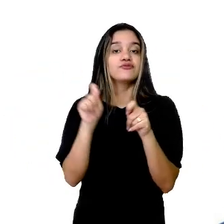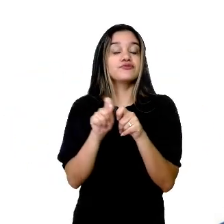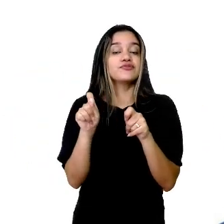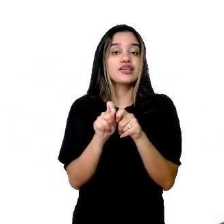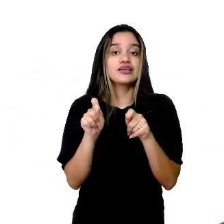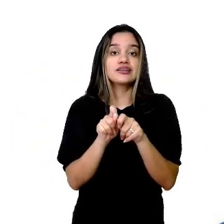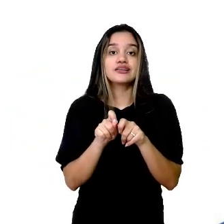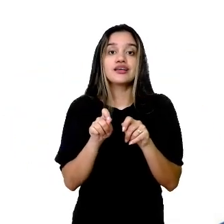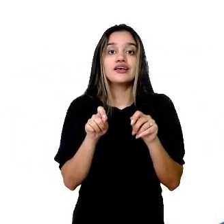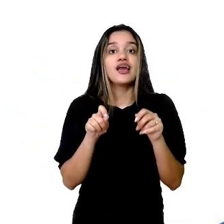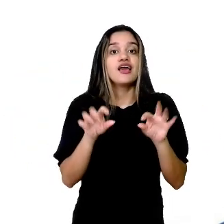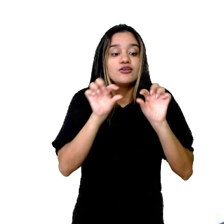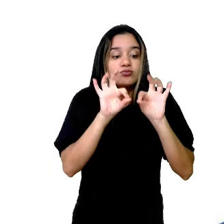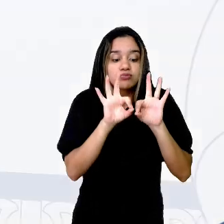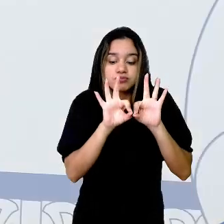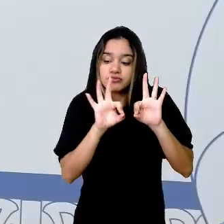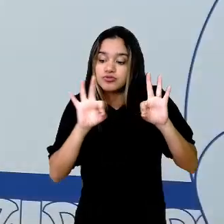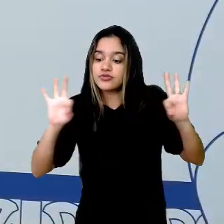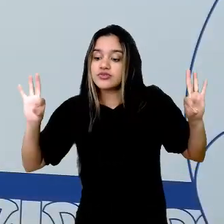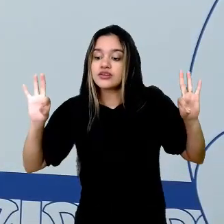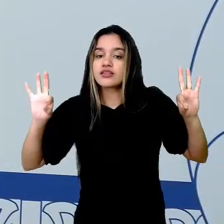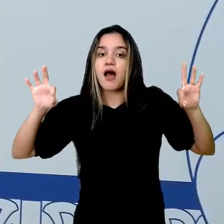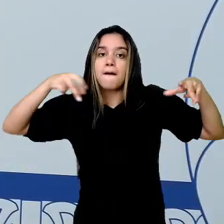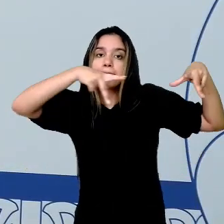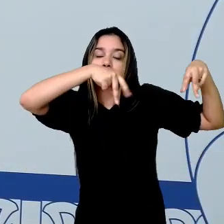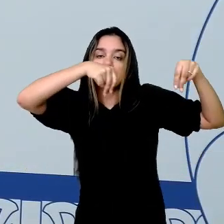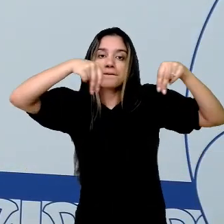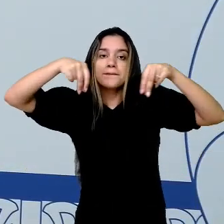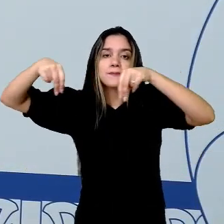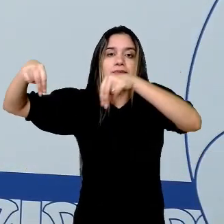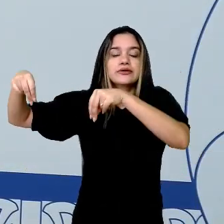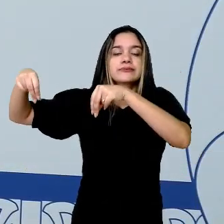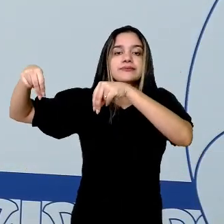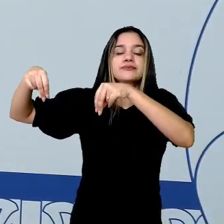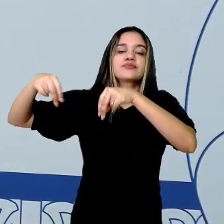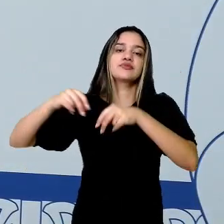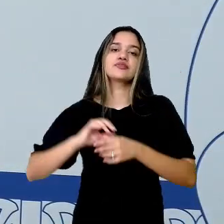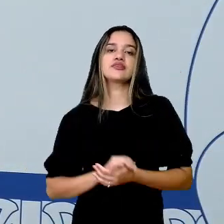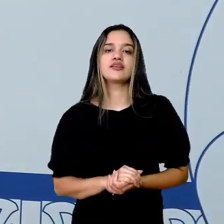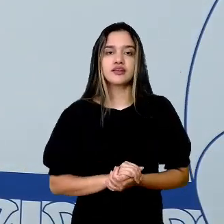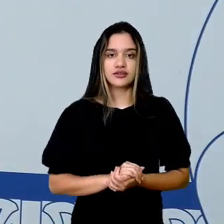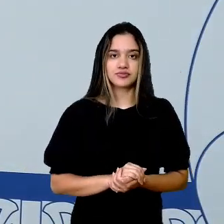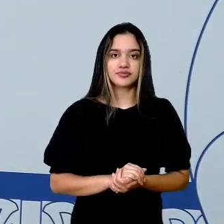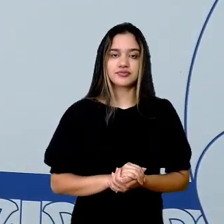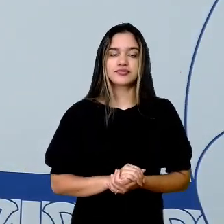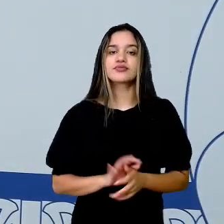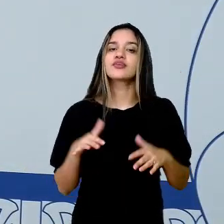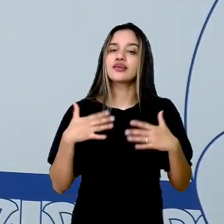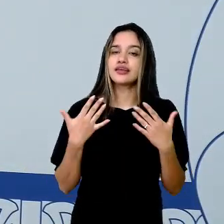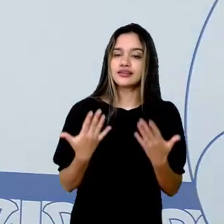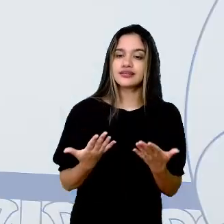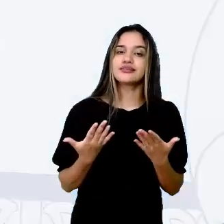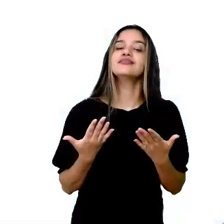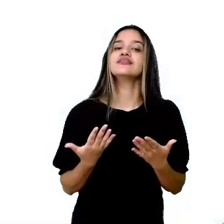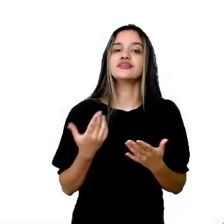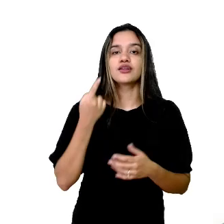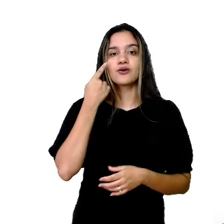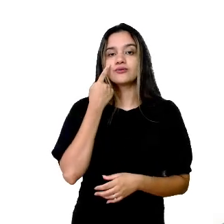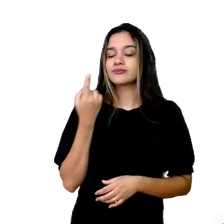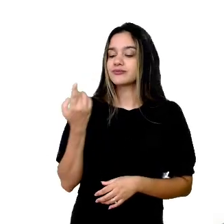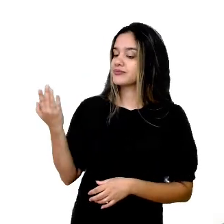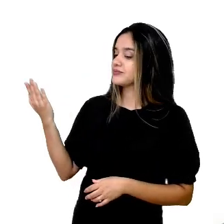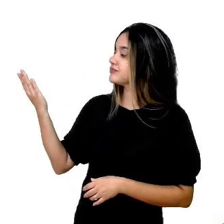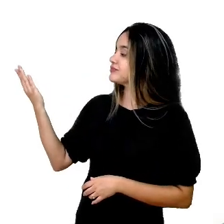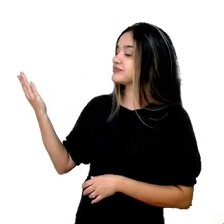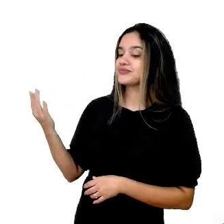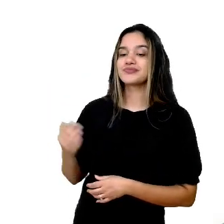em cordões elas eram apresentadas aos públicos em cordões então deixo aqui para vocês esse interativo de